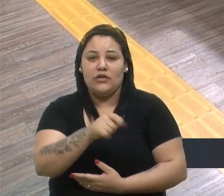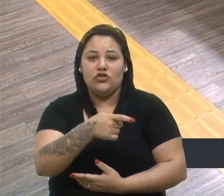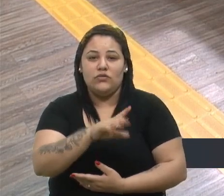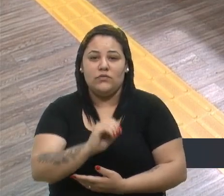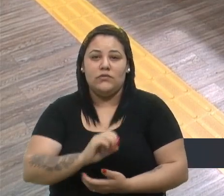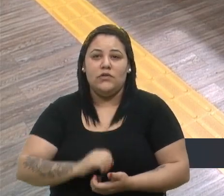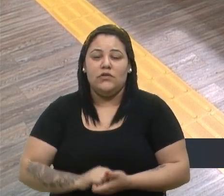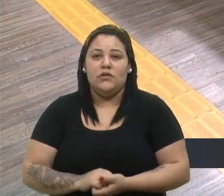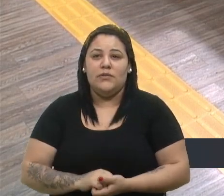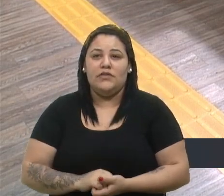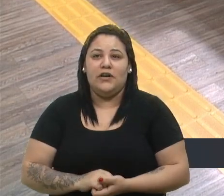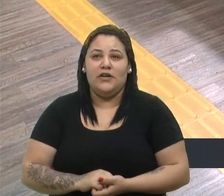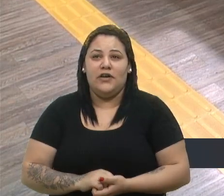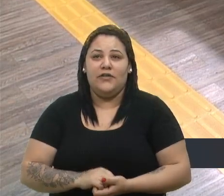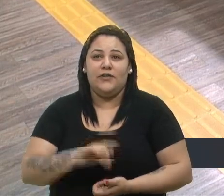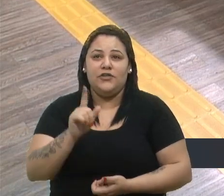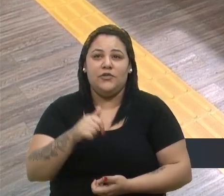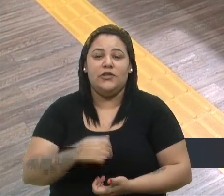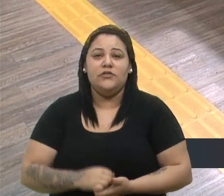Levantem as mãos aí, quero ver.